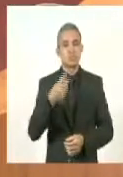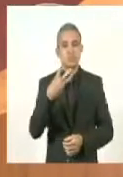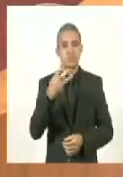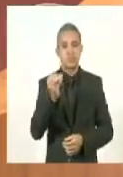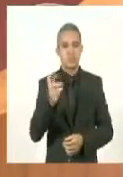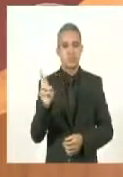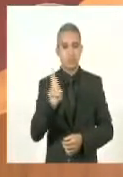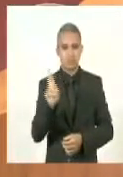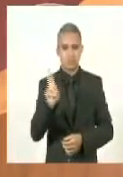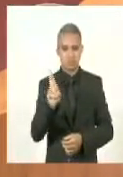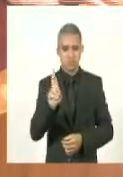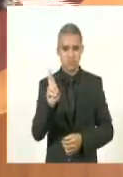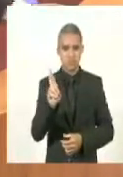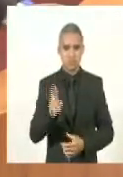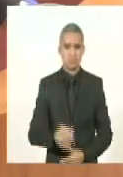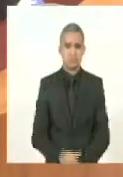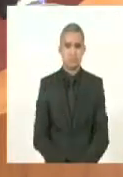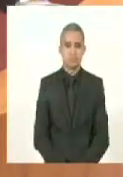R$ 30